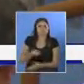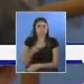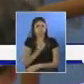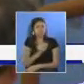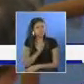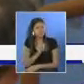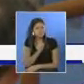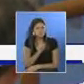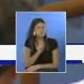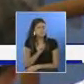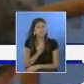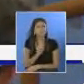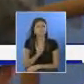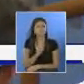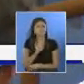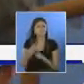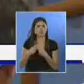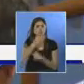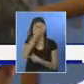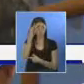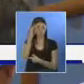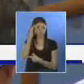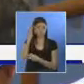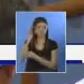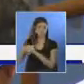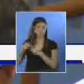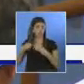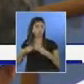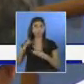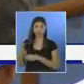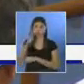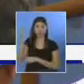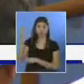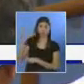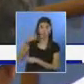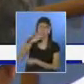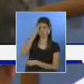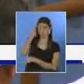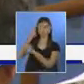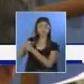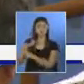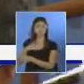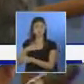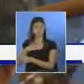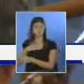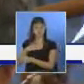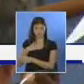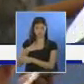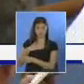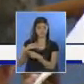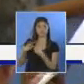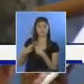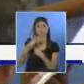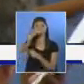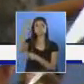voto? Do meu voto eu tenho meus eleitores, graças a Deus. É eles que me julgarão se votarei ou não. Não o vereador aqui, de jeito